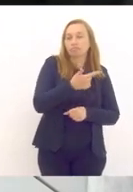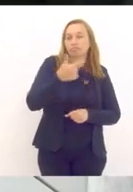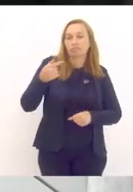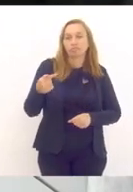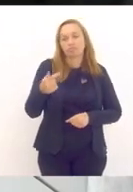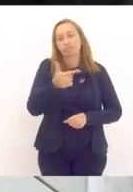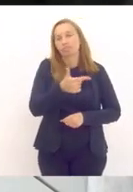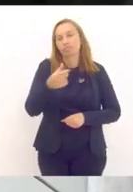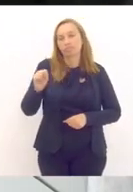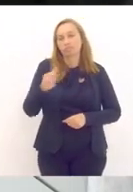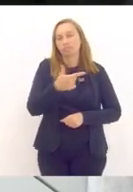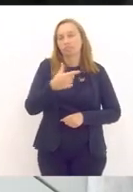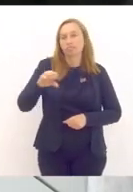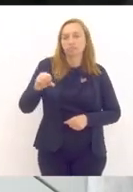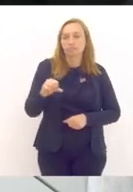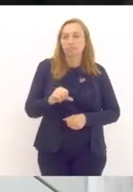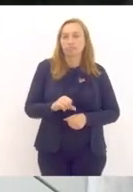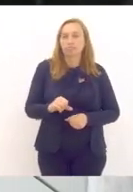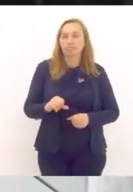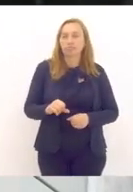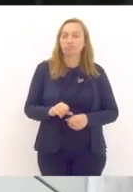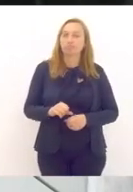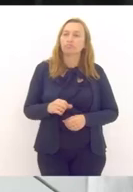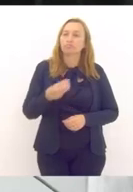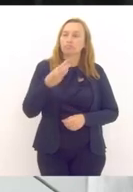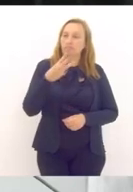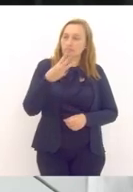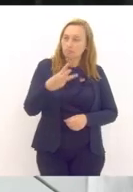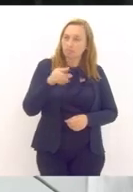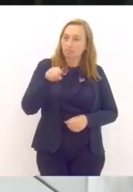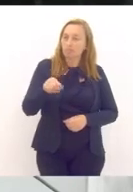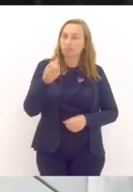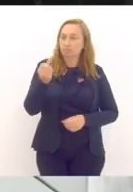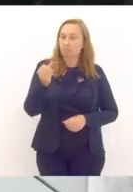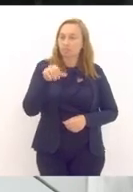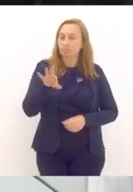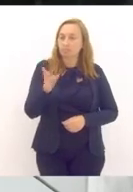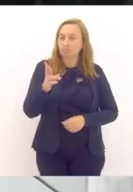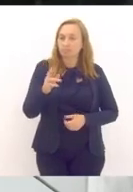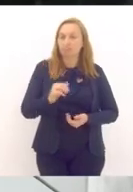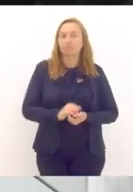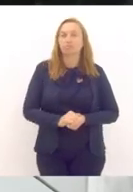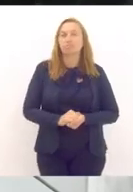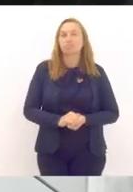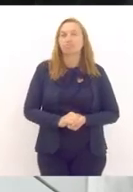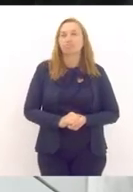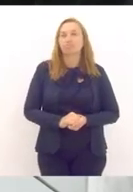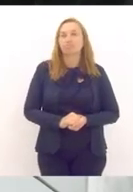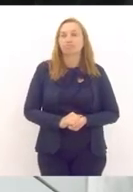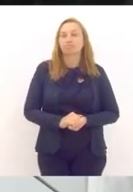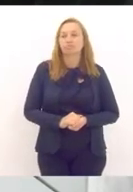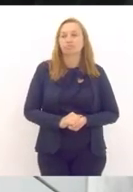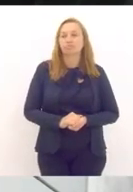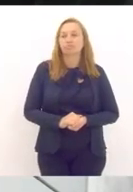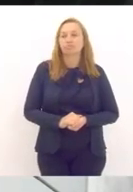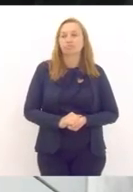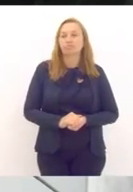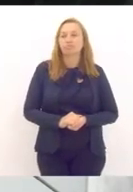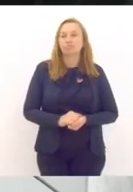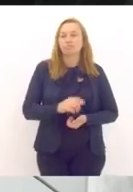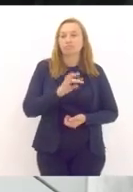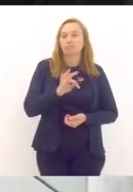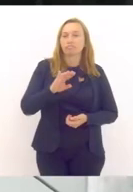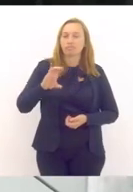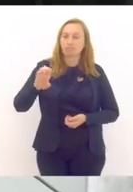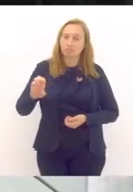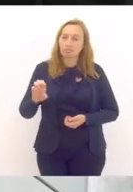2019. O valor não aplicado totaliza 3,6 bilhões, né, conforme determinação das contas emitido pelo TCE